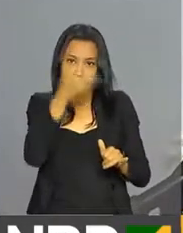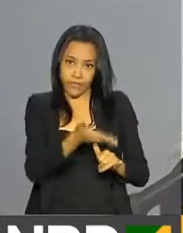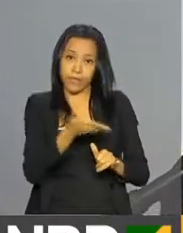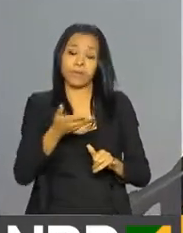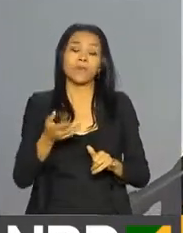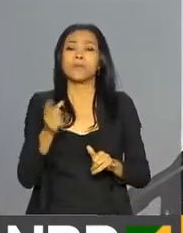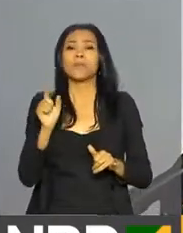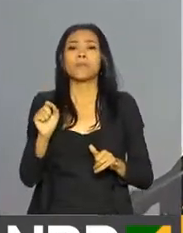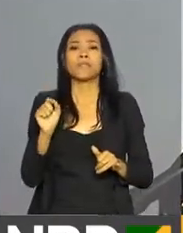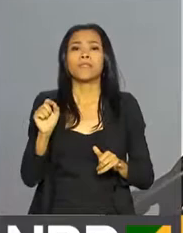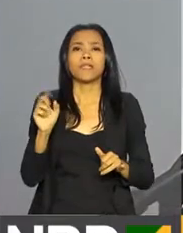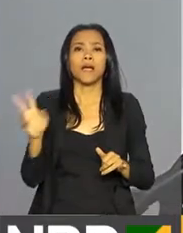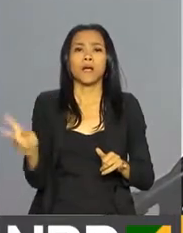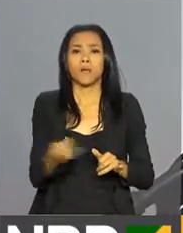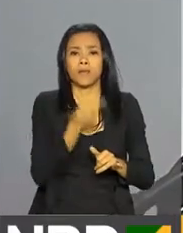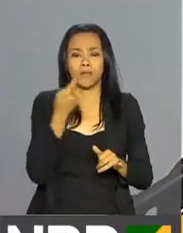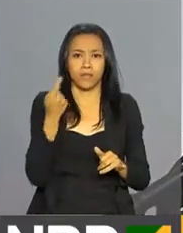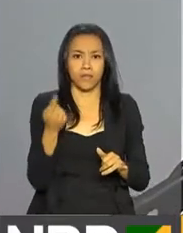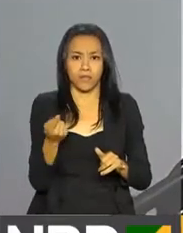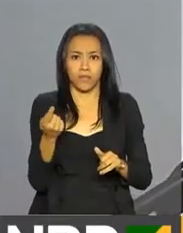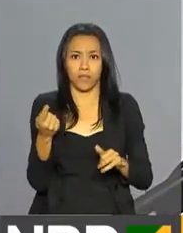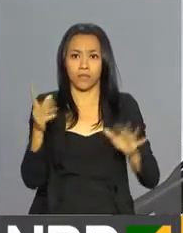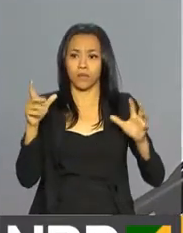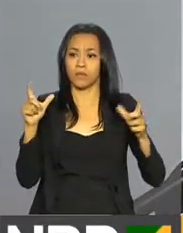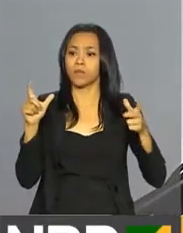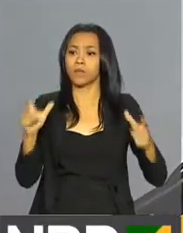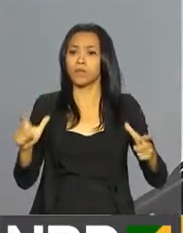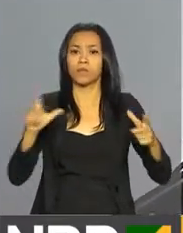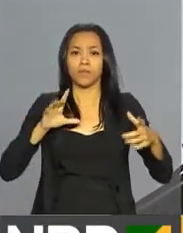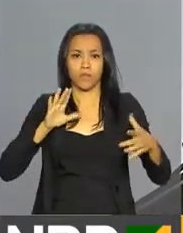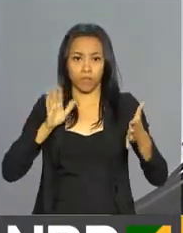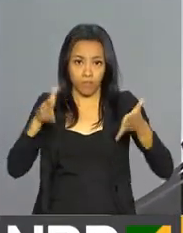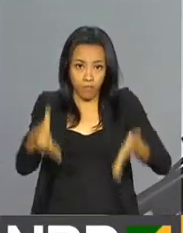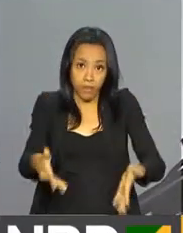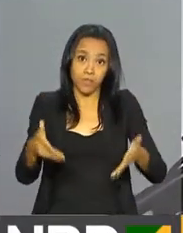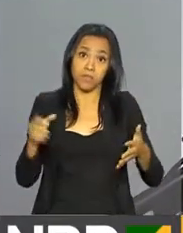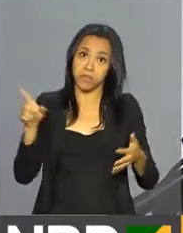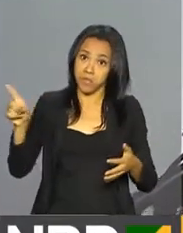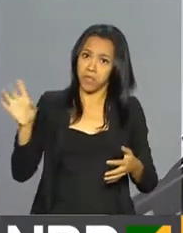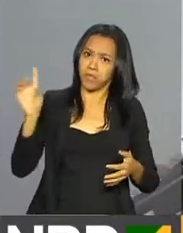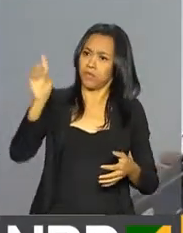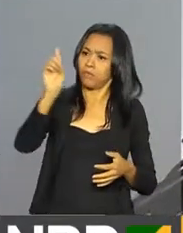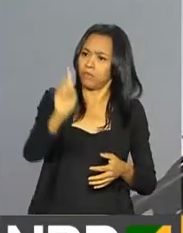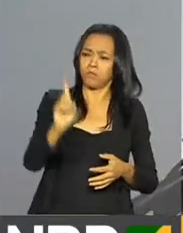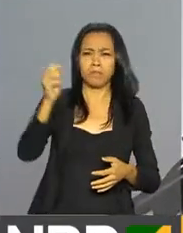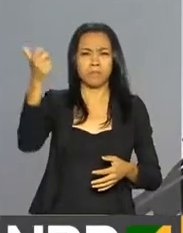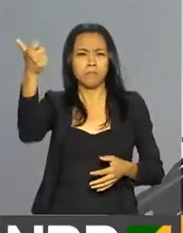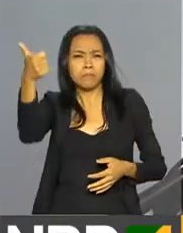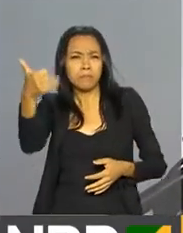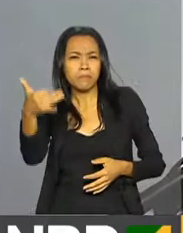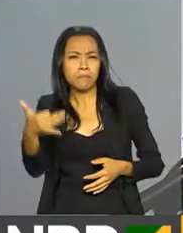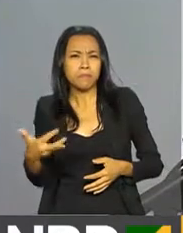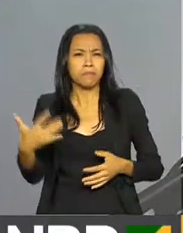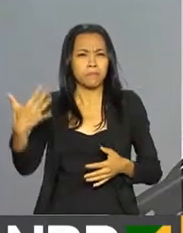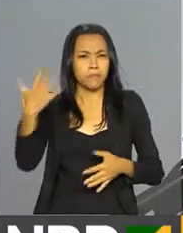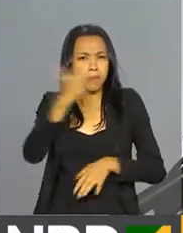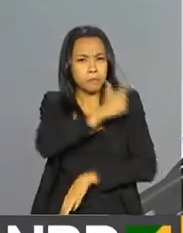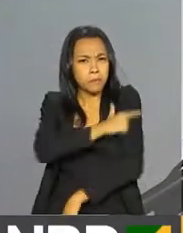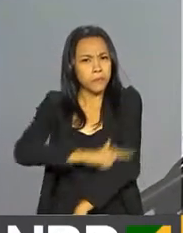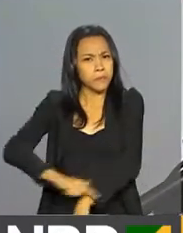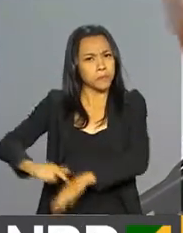acontece no cenário que eu participo eu vejo que o pezão foi de uma delicadeza extraordinária comigo né